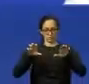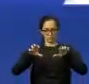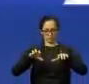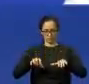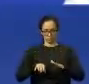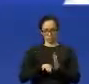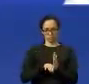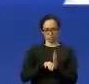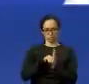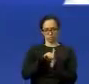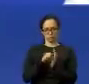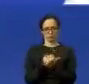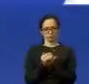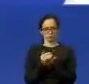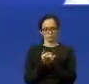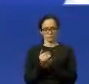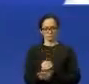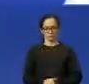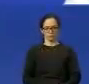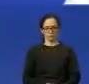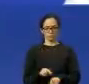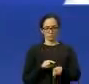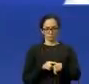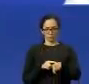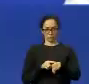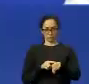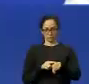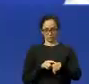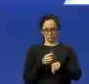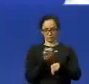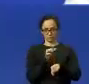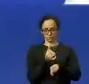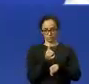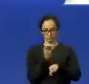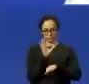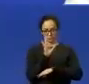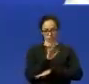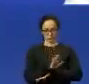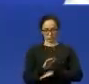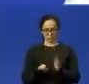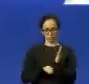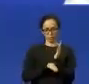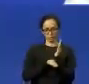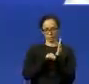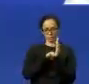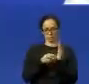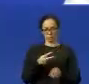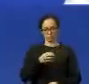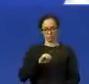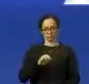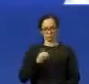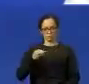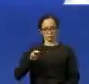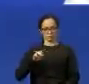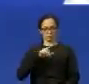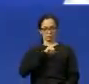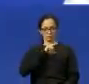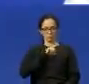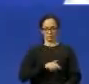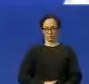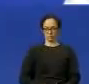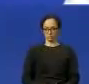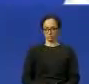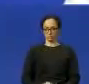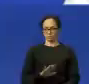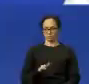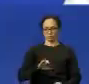começou a acumular água dessa chuva. E às 18 horas, o nível da água em seu interior alcançou 20 centímetros de altura. Nesse instante,